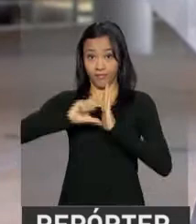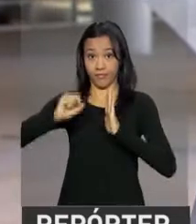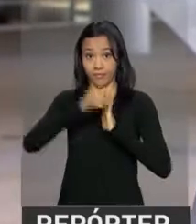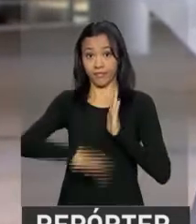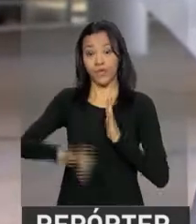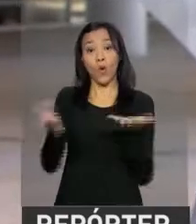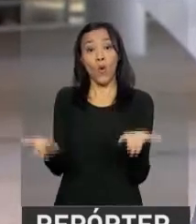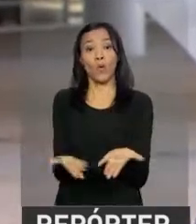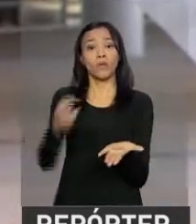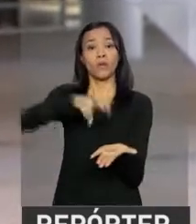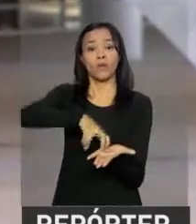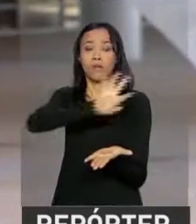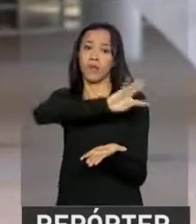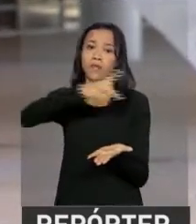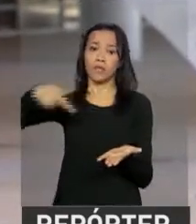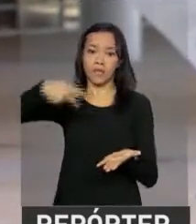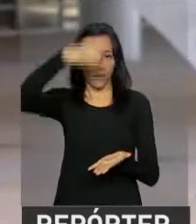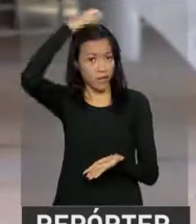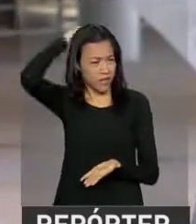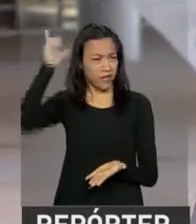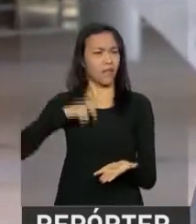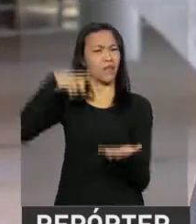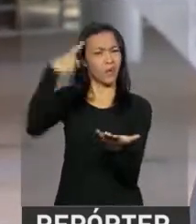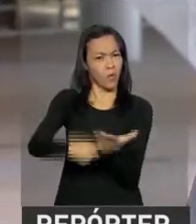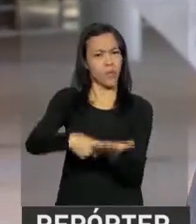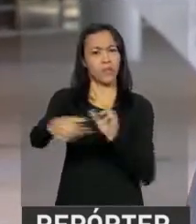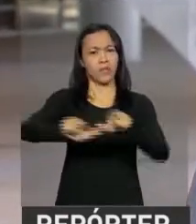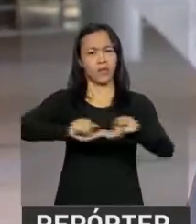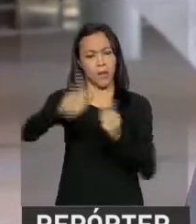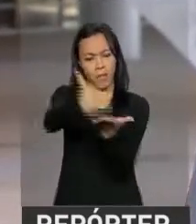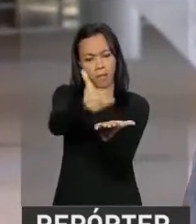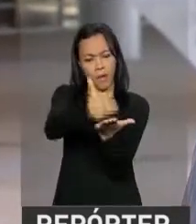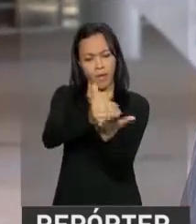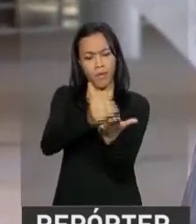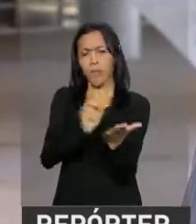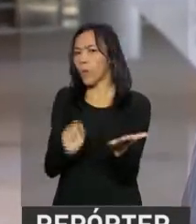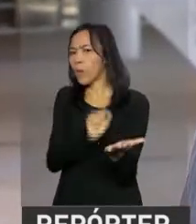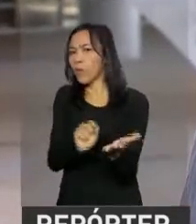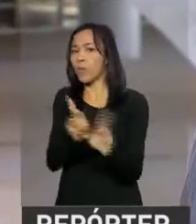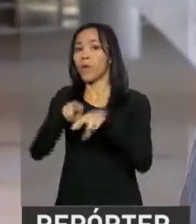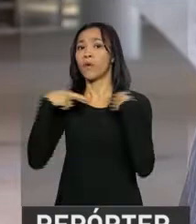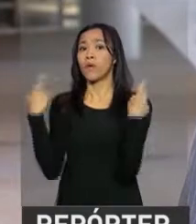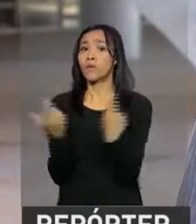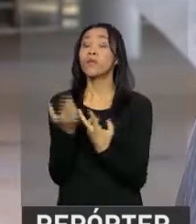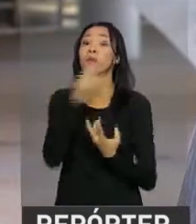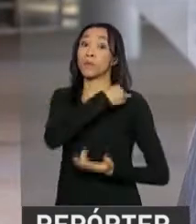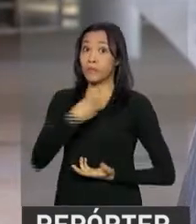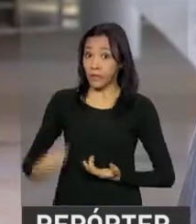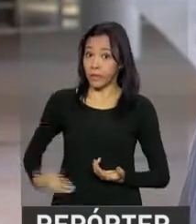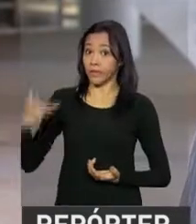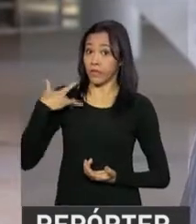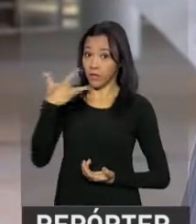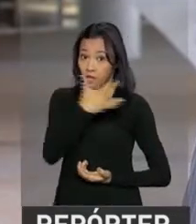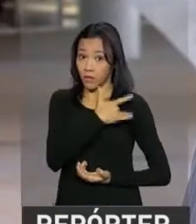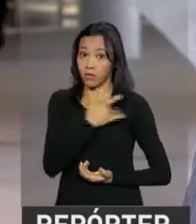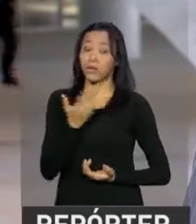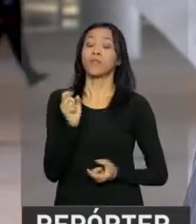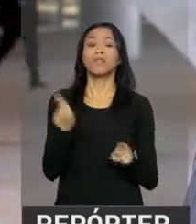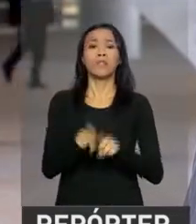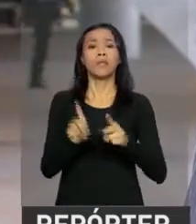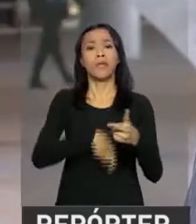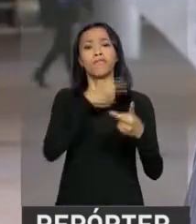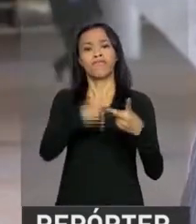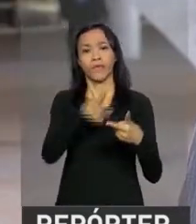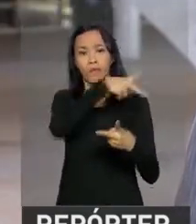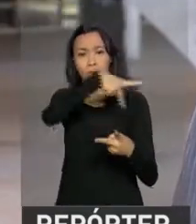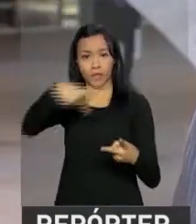o presidente em exercício Michel Temer, ele cumpre a agenda, tem uma reunião, uma audiência com o ministro da Saúde, Ricardo Barros, e também com o